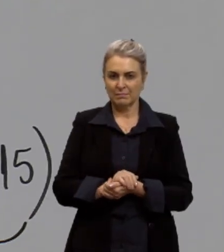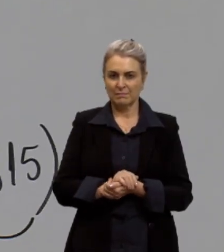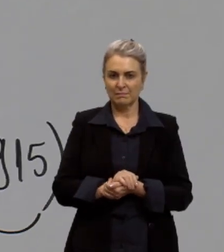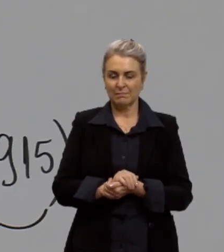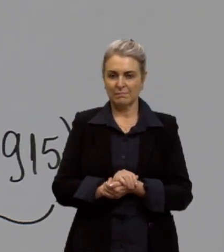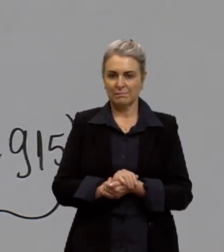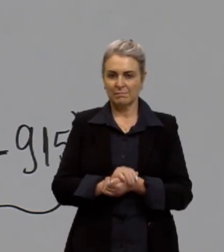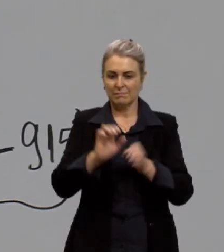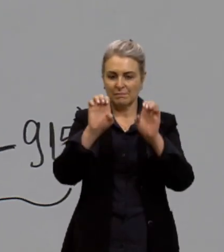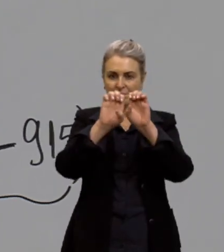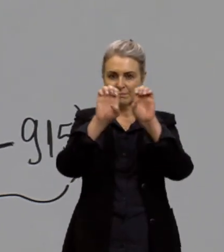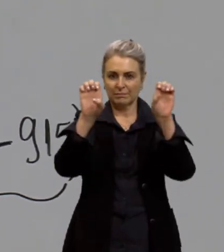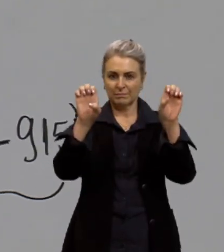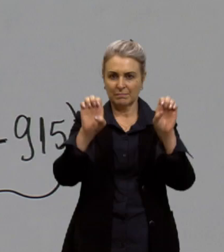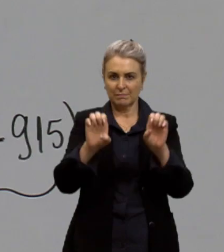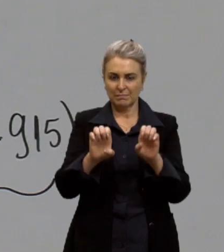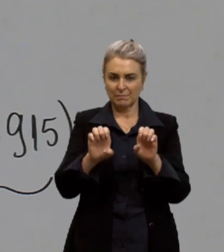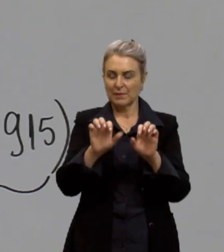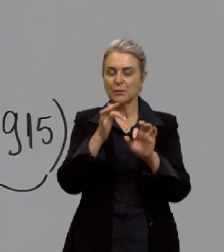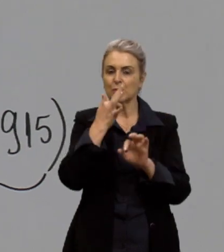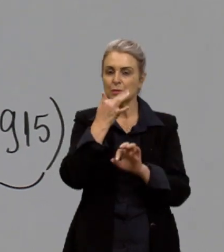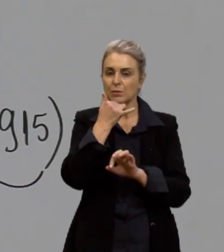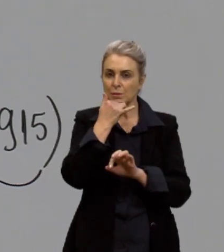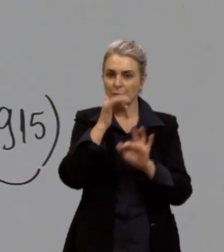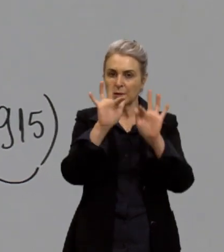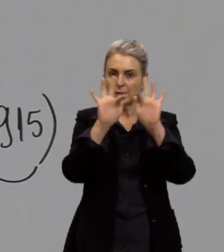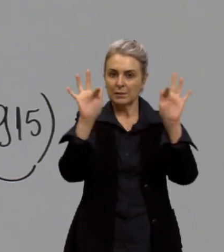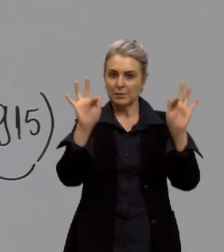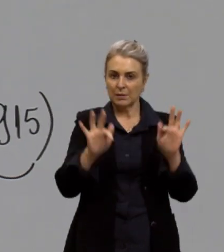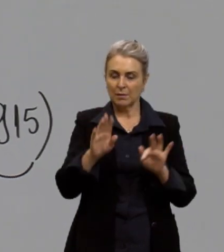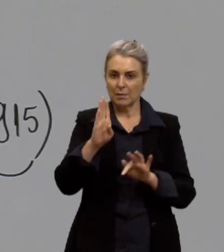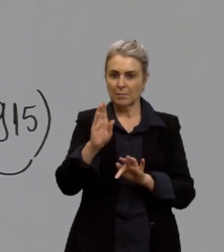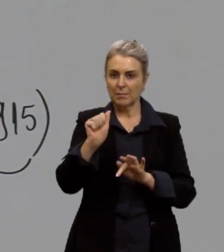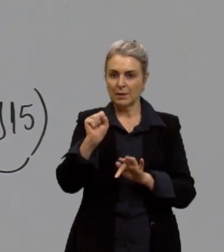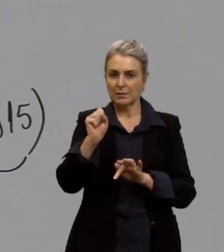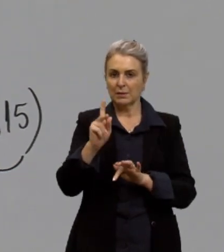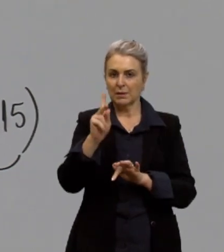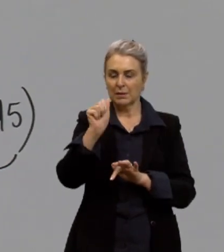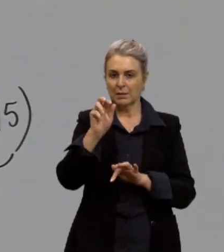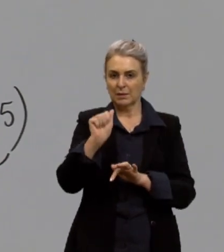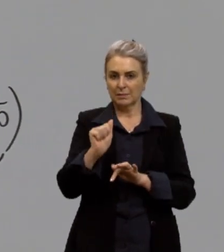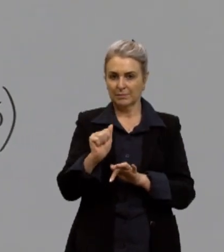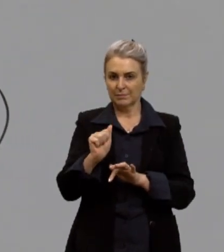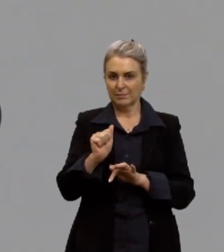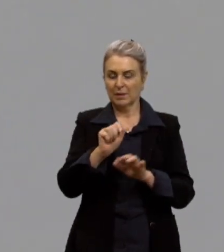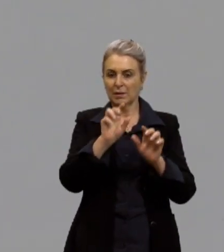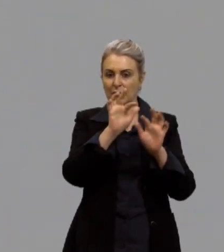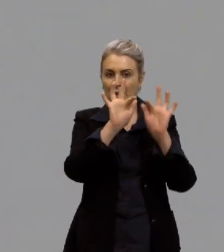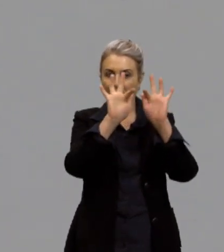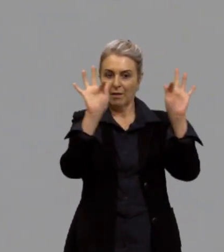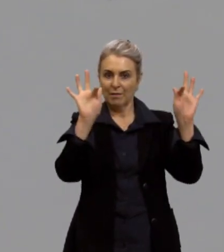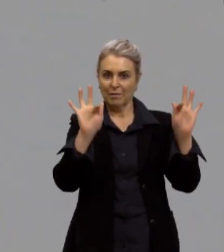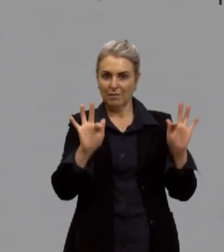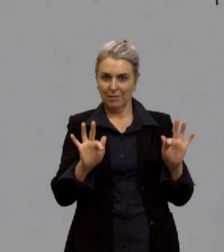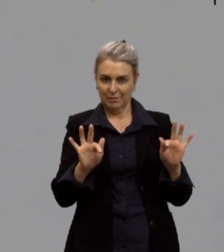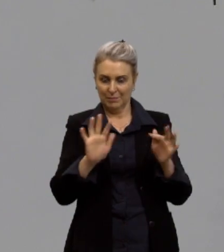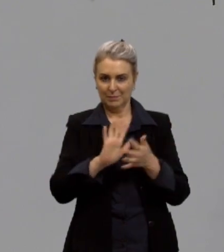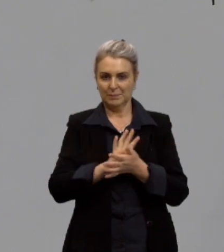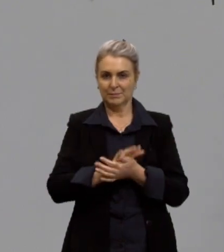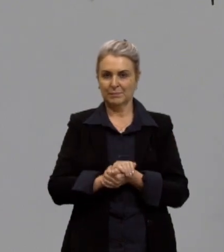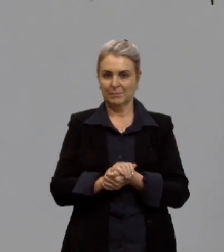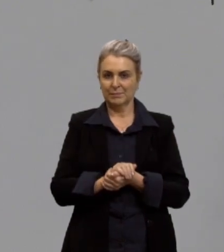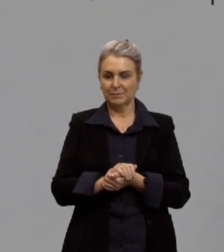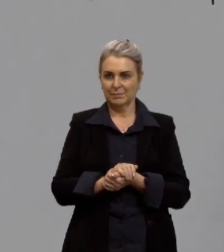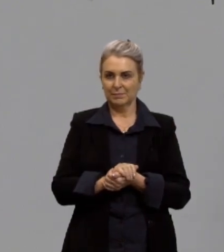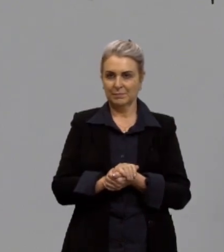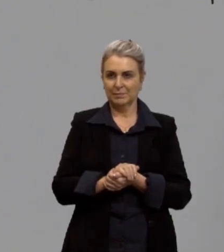resolver essa equação de Bhaskara, que é menos b mais ou menos a raiz do delta